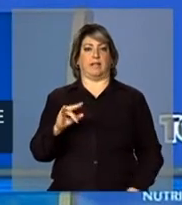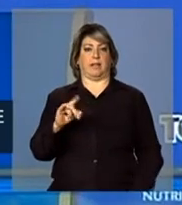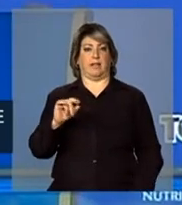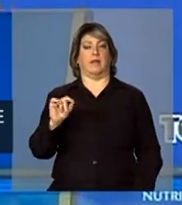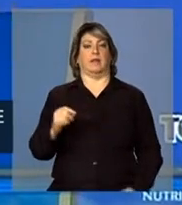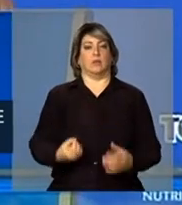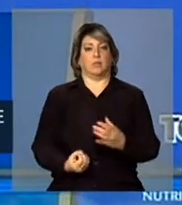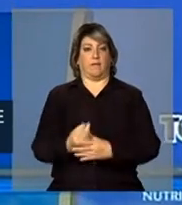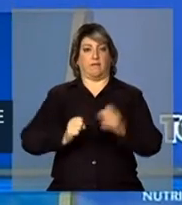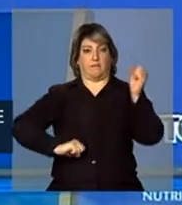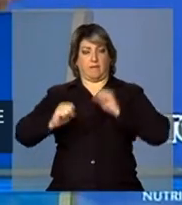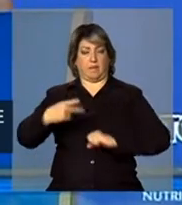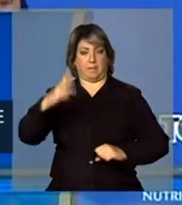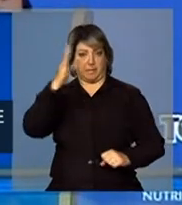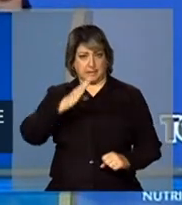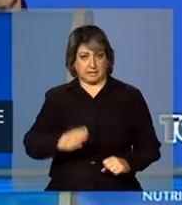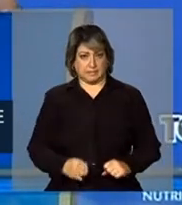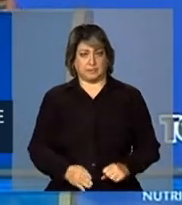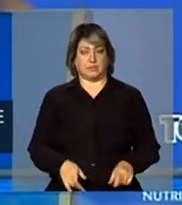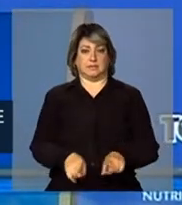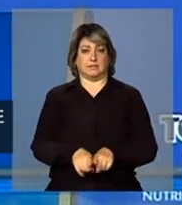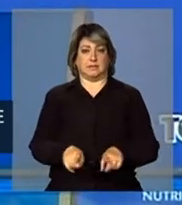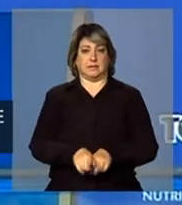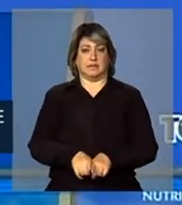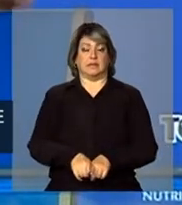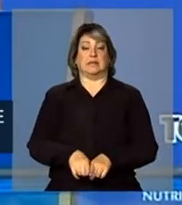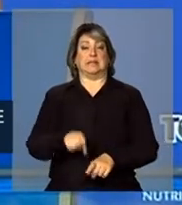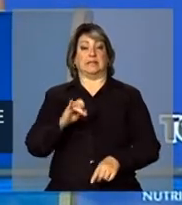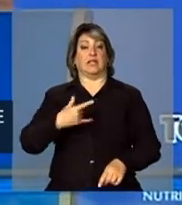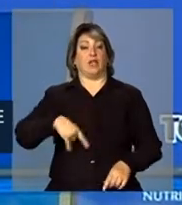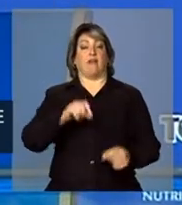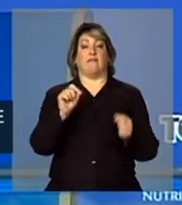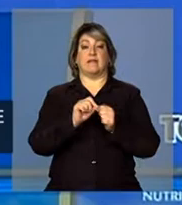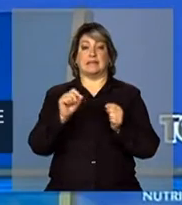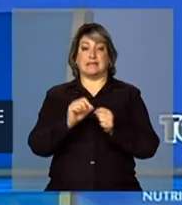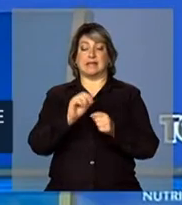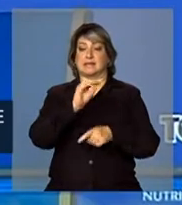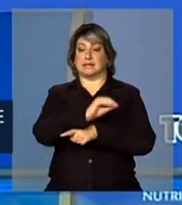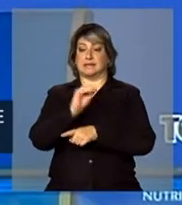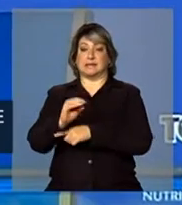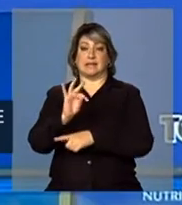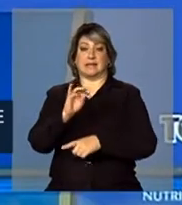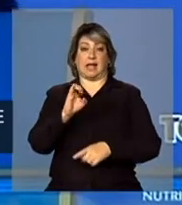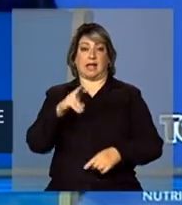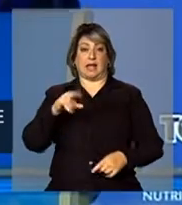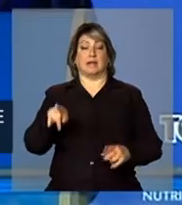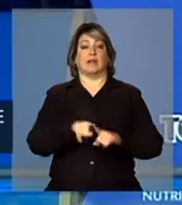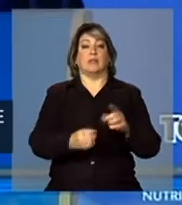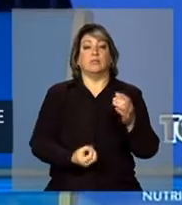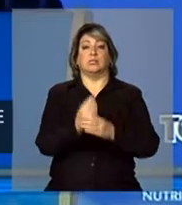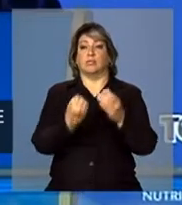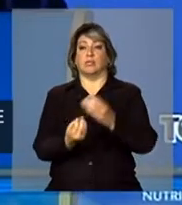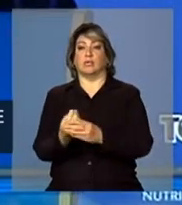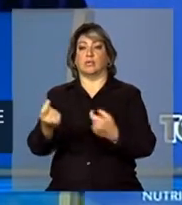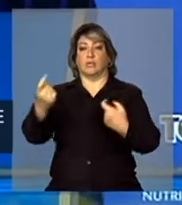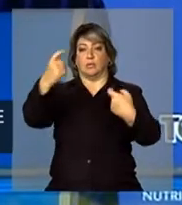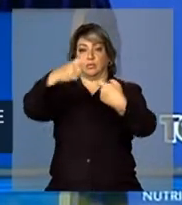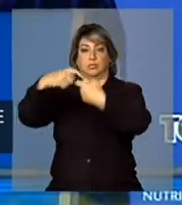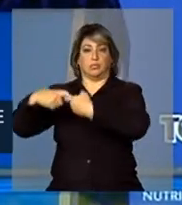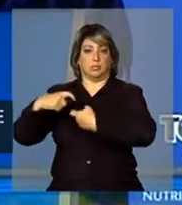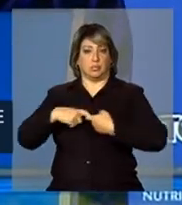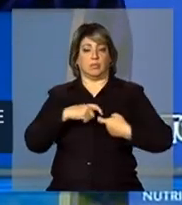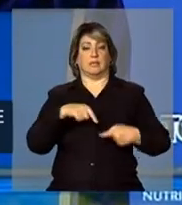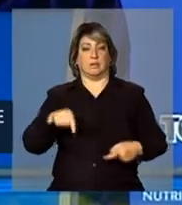brasileira, se fizermos assistência técnica e extensão rural, e aí eu vou usar uma